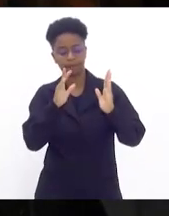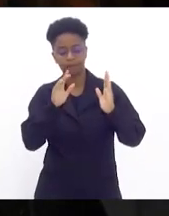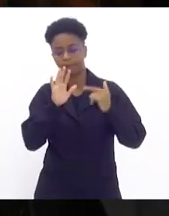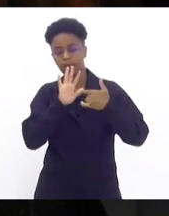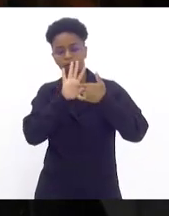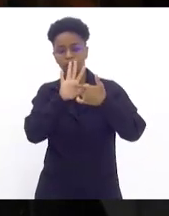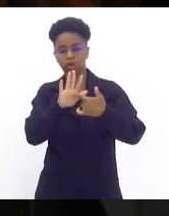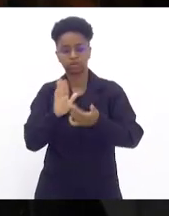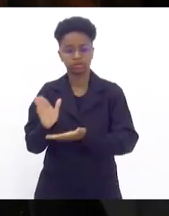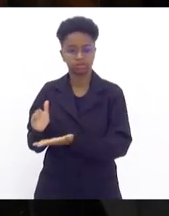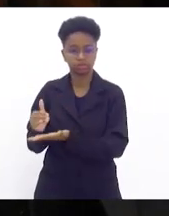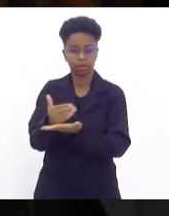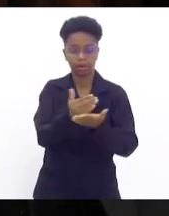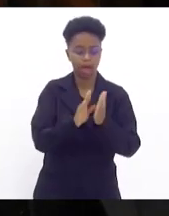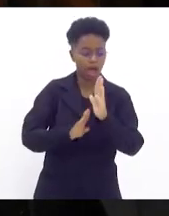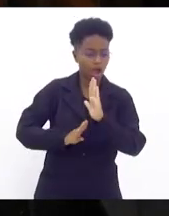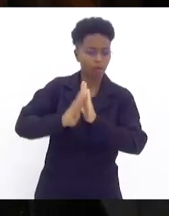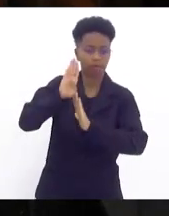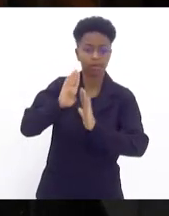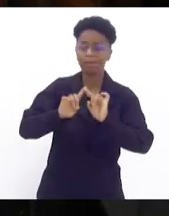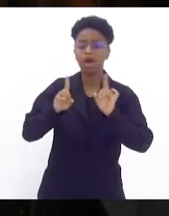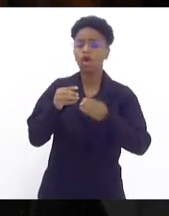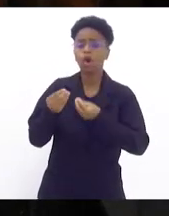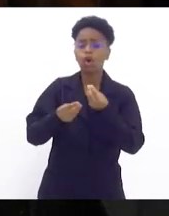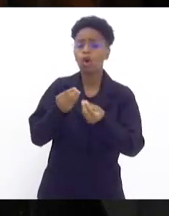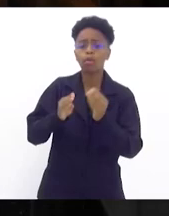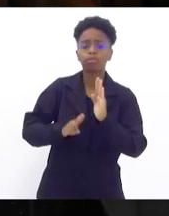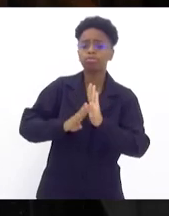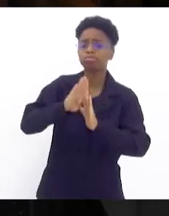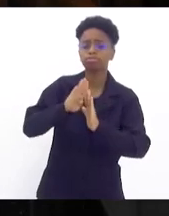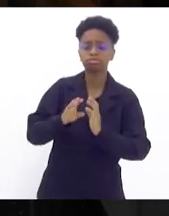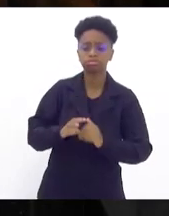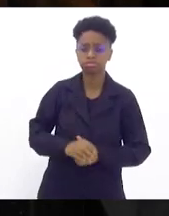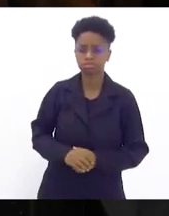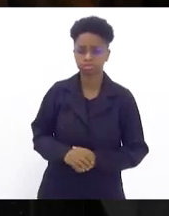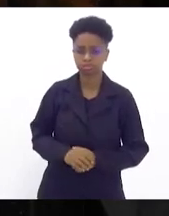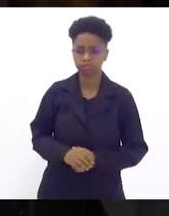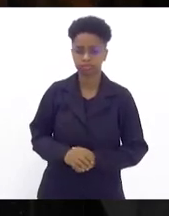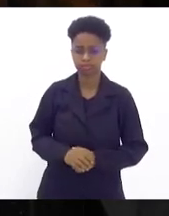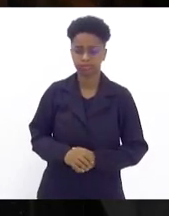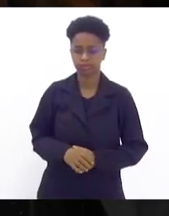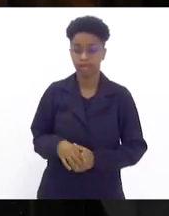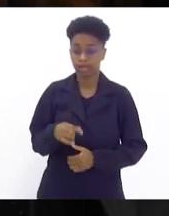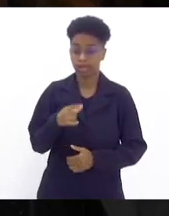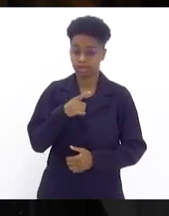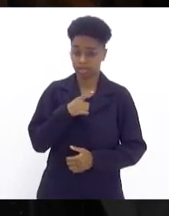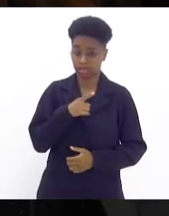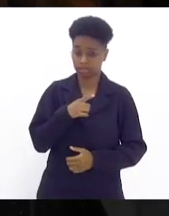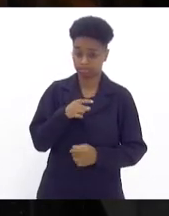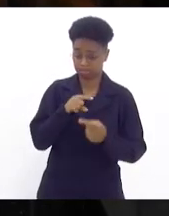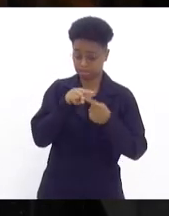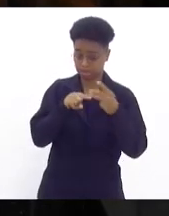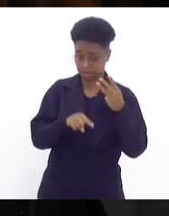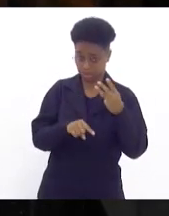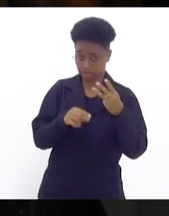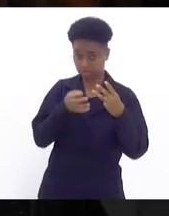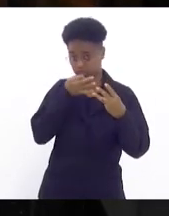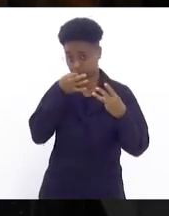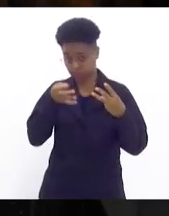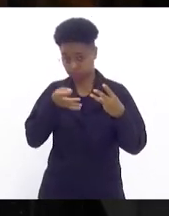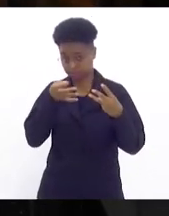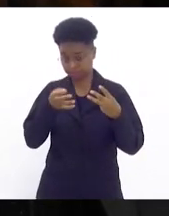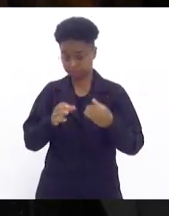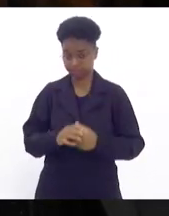arrecadação mas vai crescer como eu tenho aqui até três sugestões vai crescer